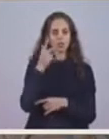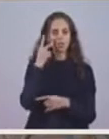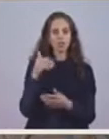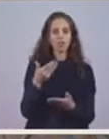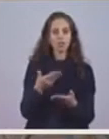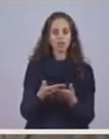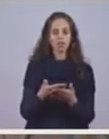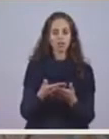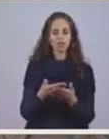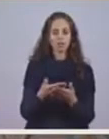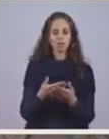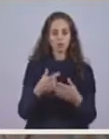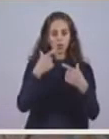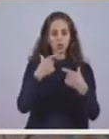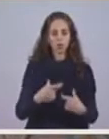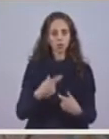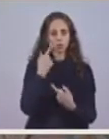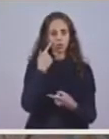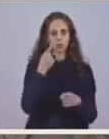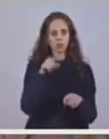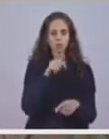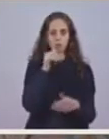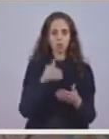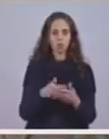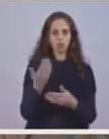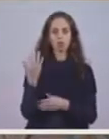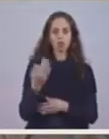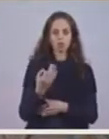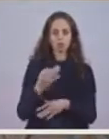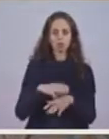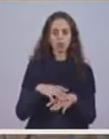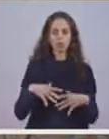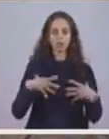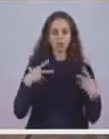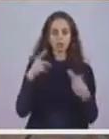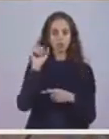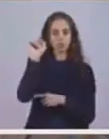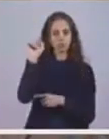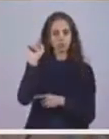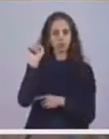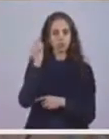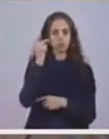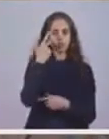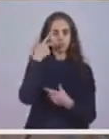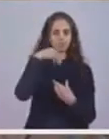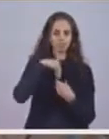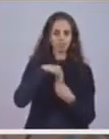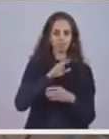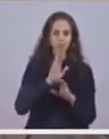aos vossos corpos mortais, pelo seu Espírito que habita em